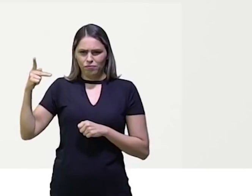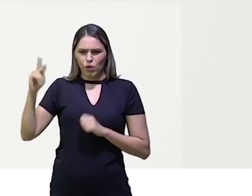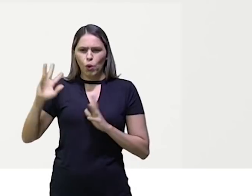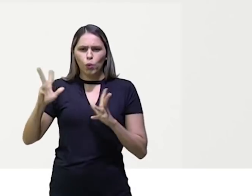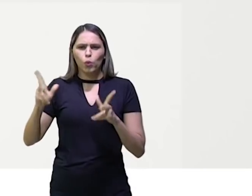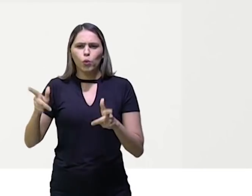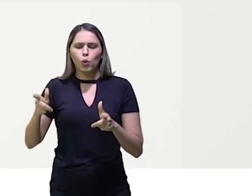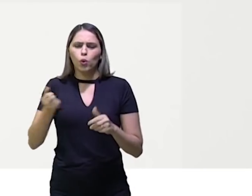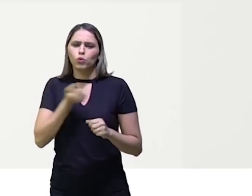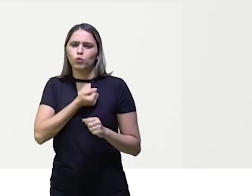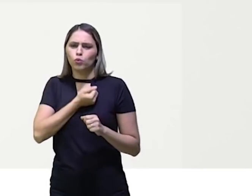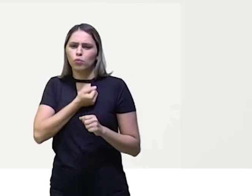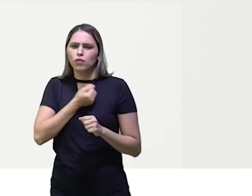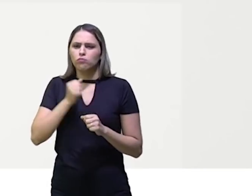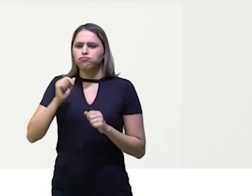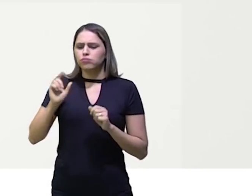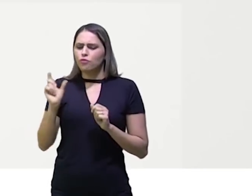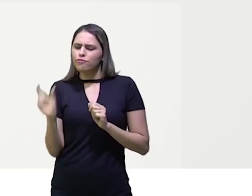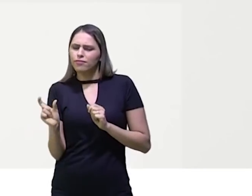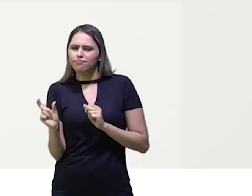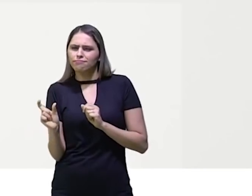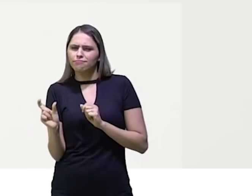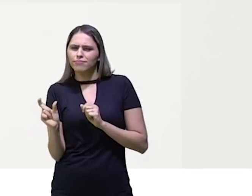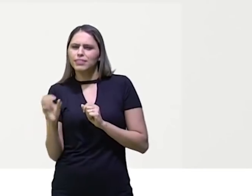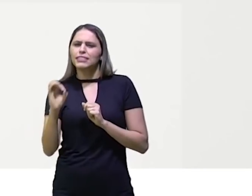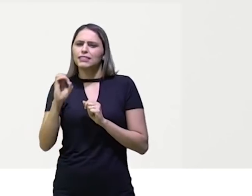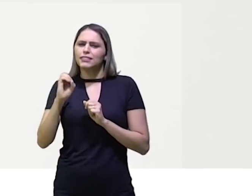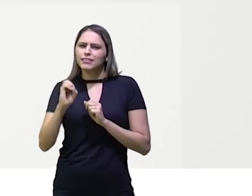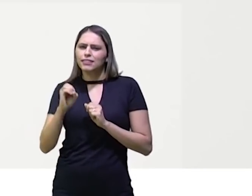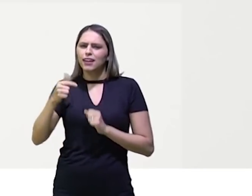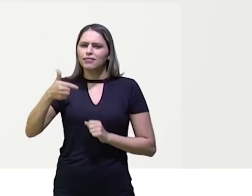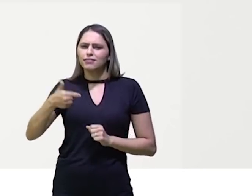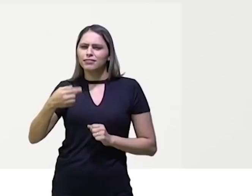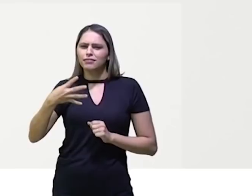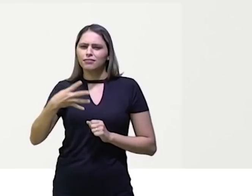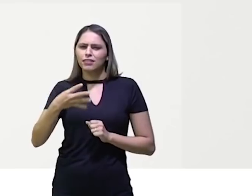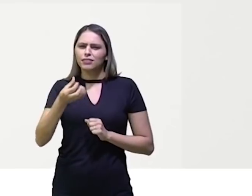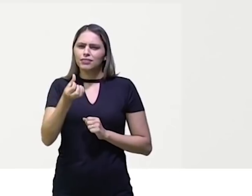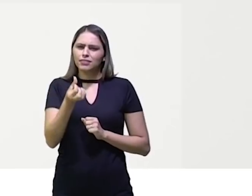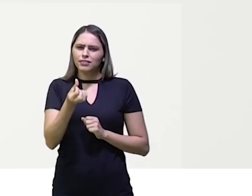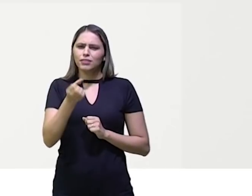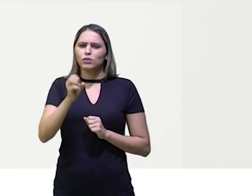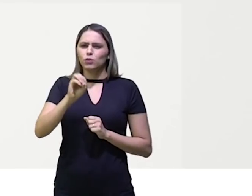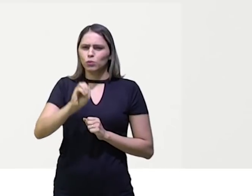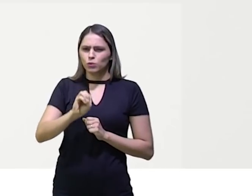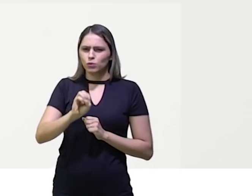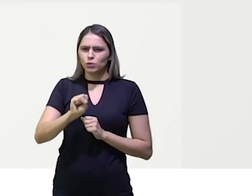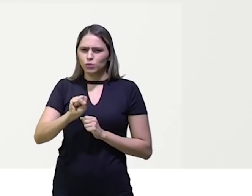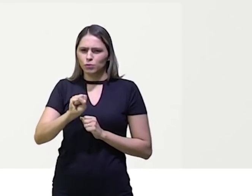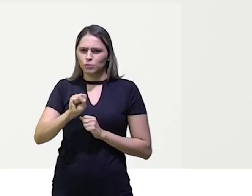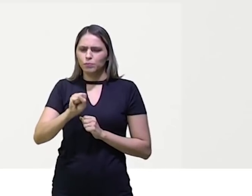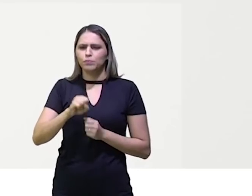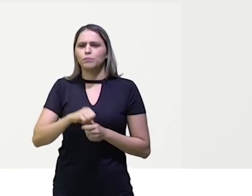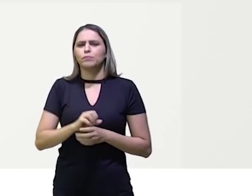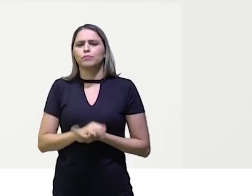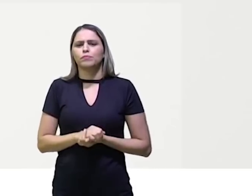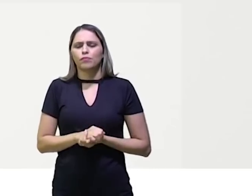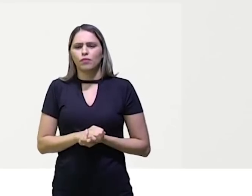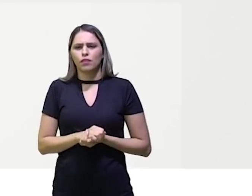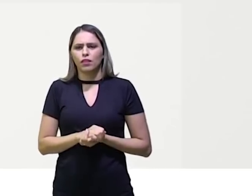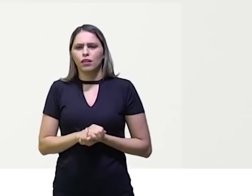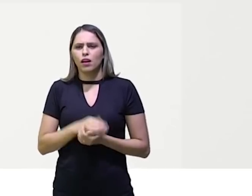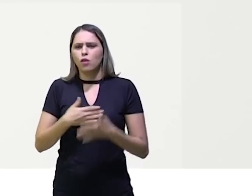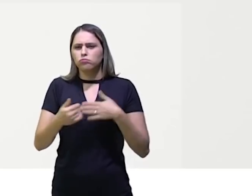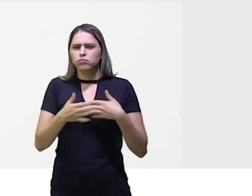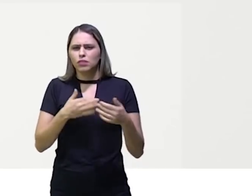são terminados em 0, 2, 4, 6 e 8. E todo número que